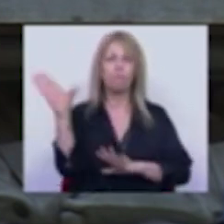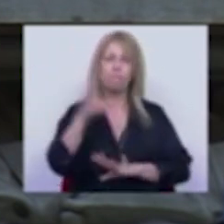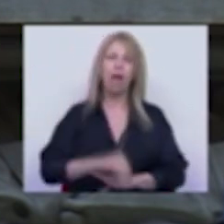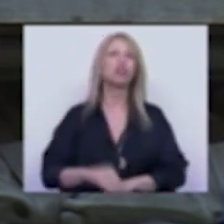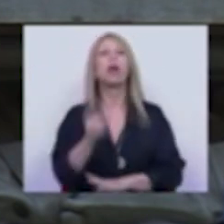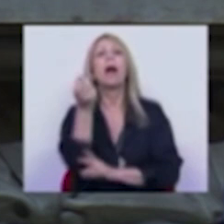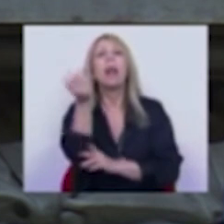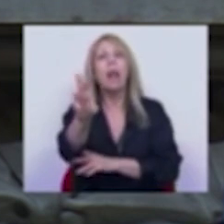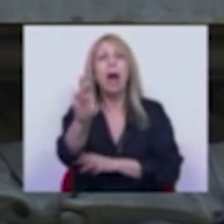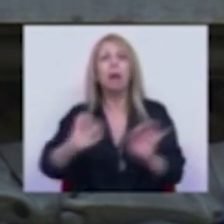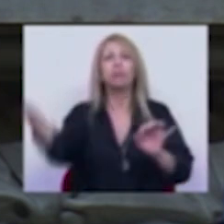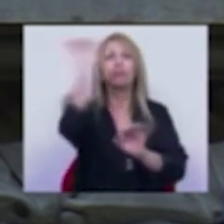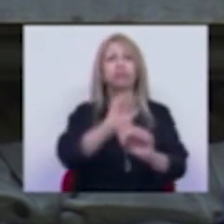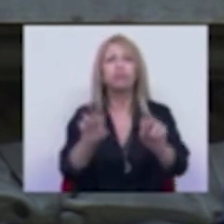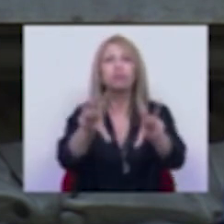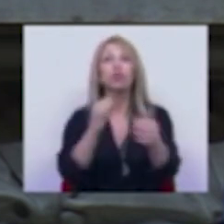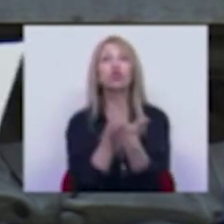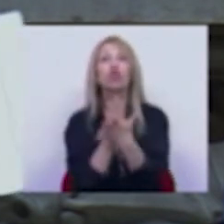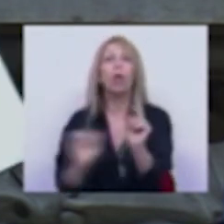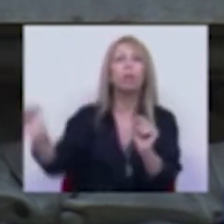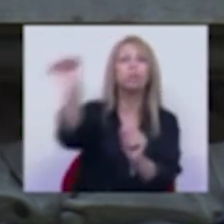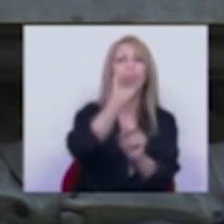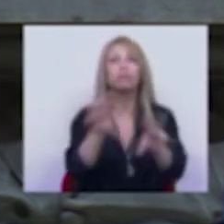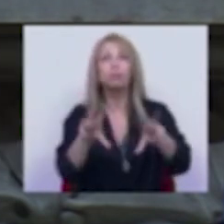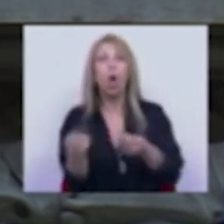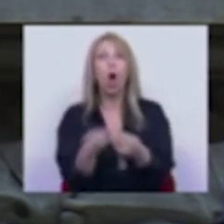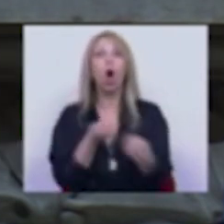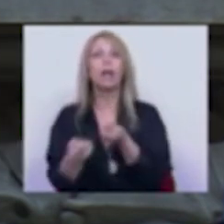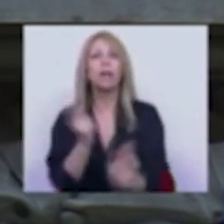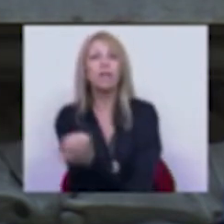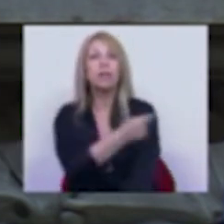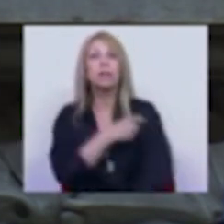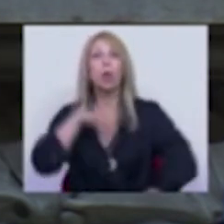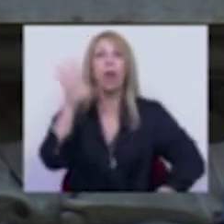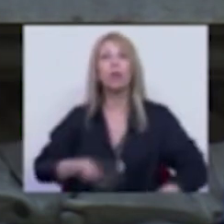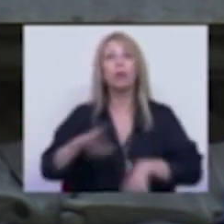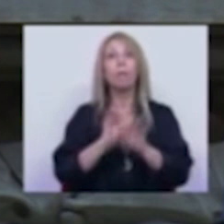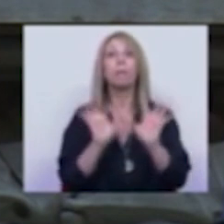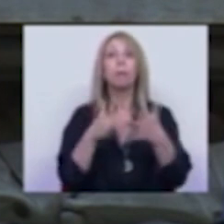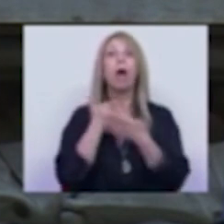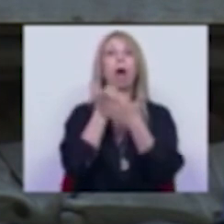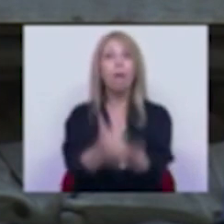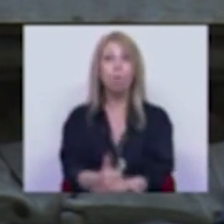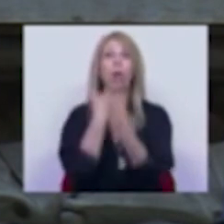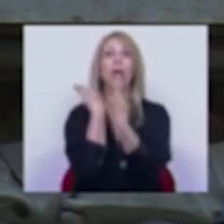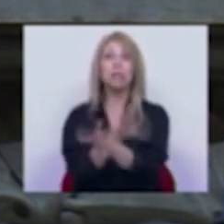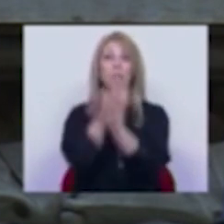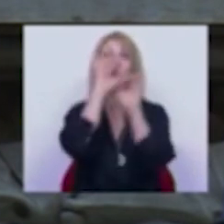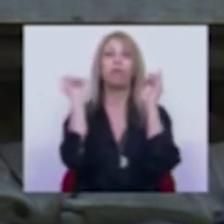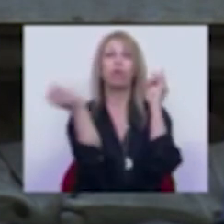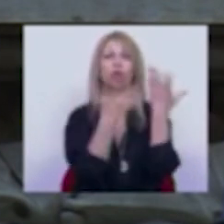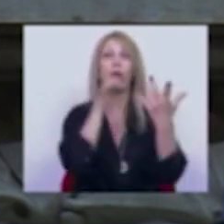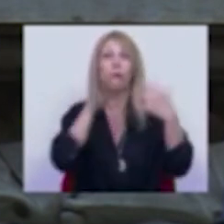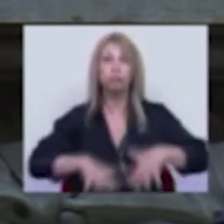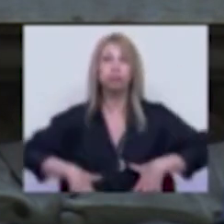escolas. Organizam vacinação nacional em pandemia. Apoiam em incêndios florestais, cheias,